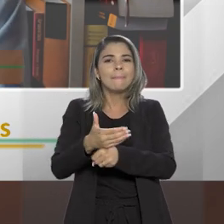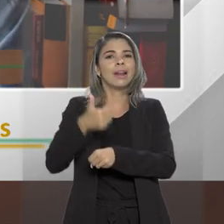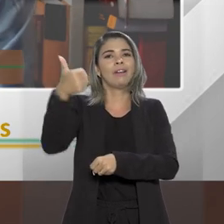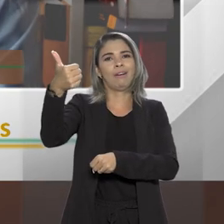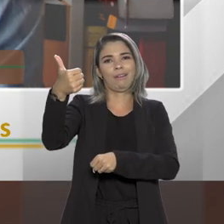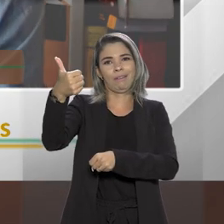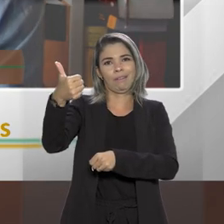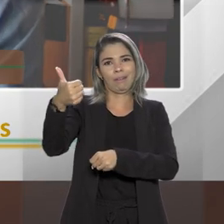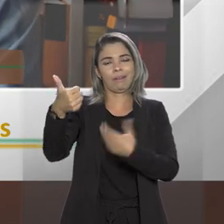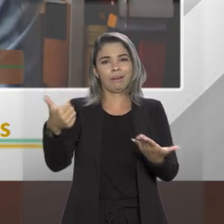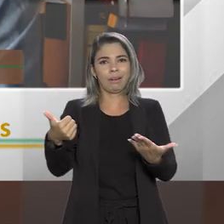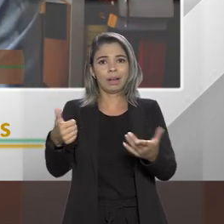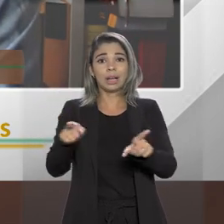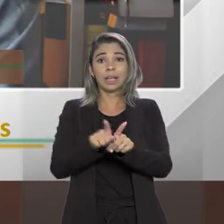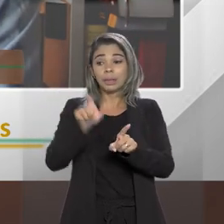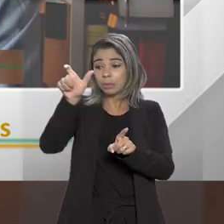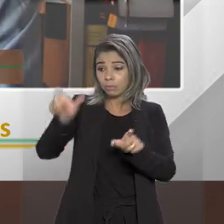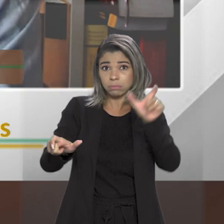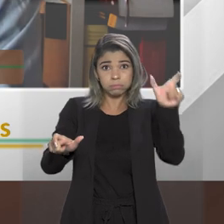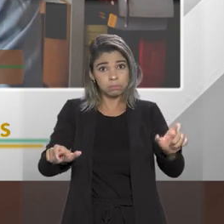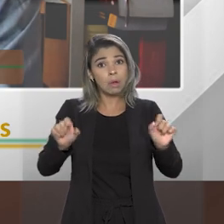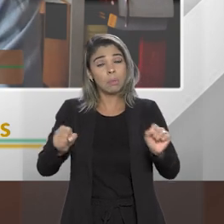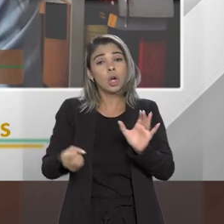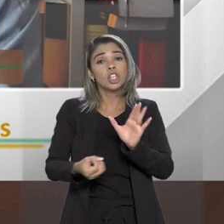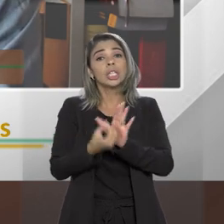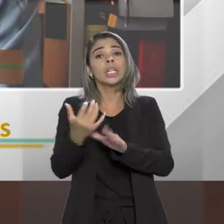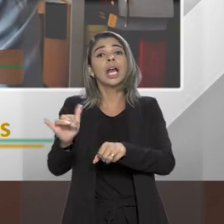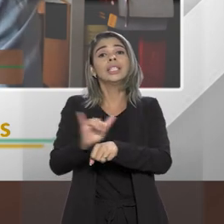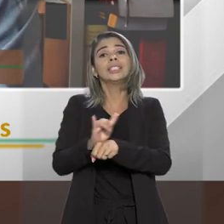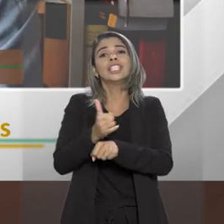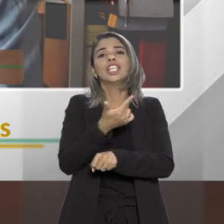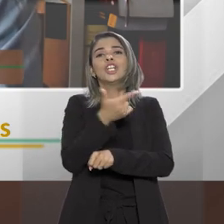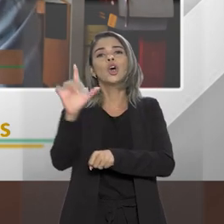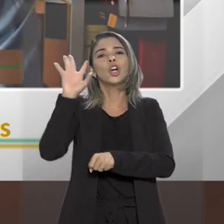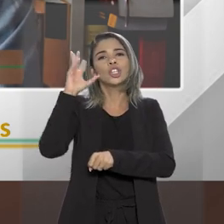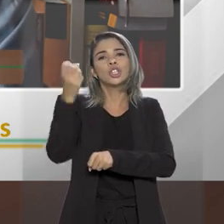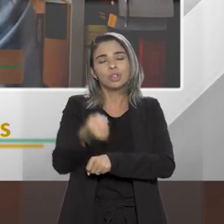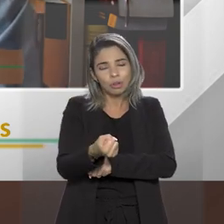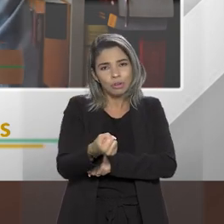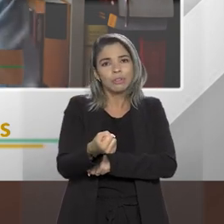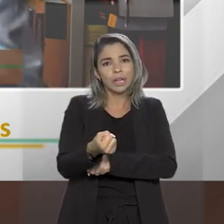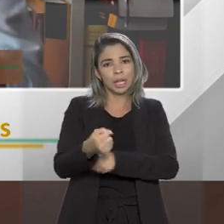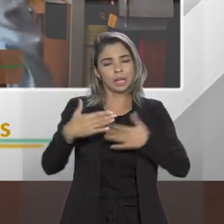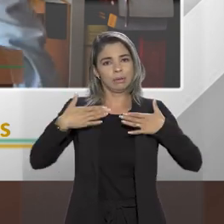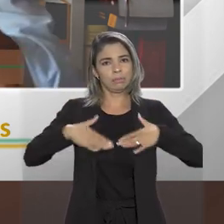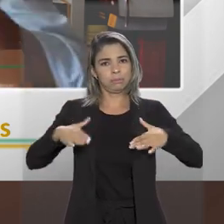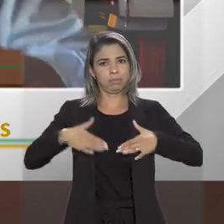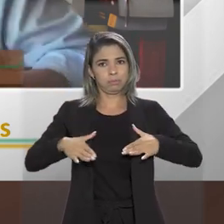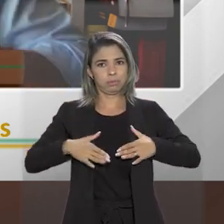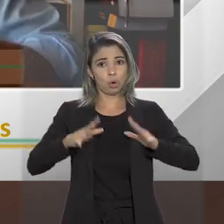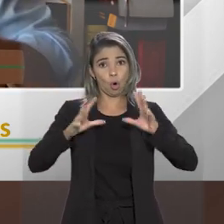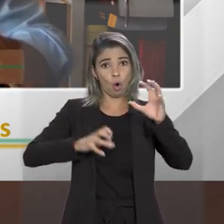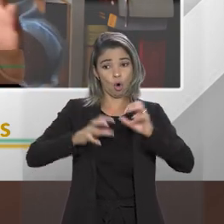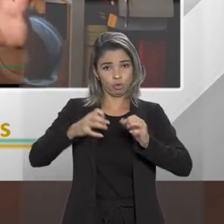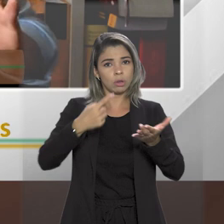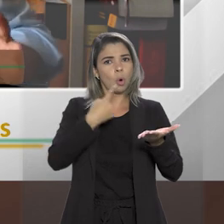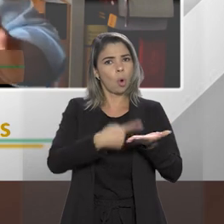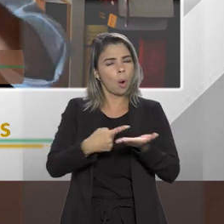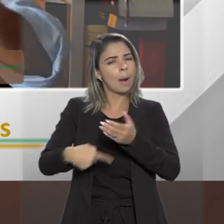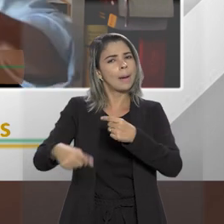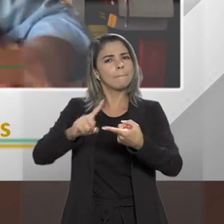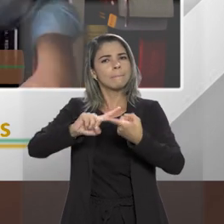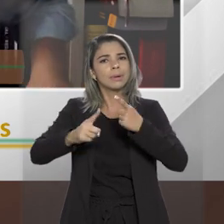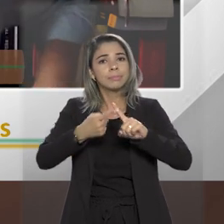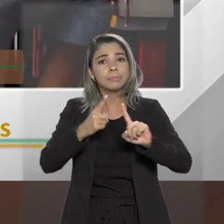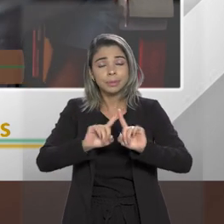e que os sujeitos podem criar outras formas de solução consensual do conflito. Quer dizer, o código já começa dizendo o seguinte: olha,